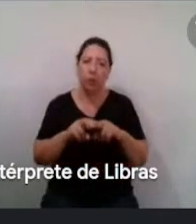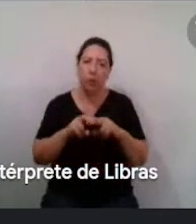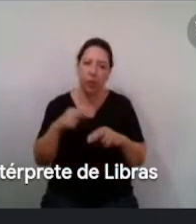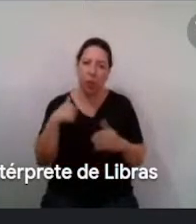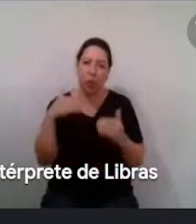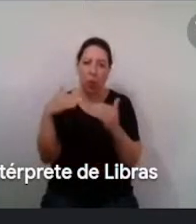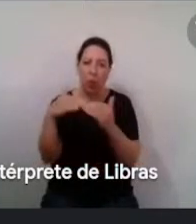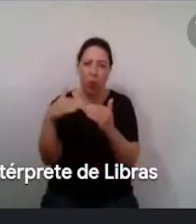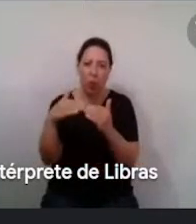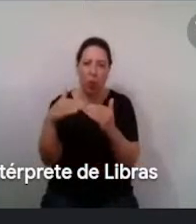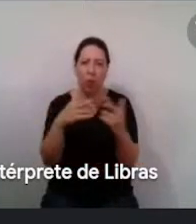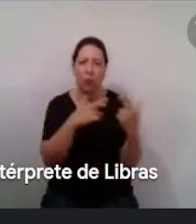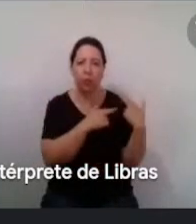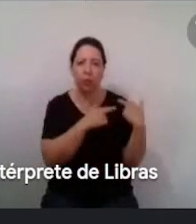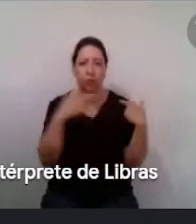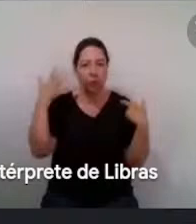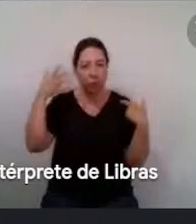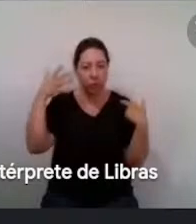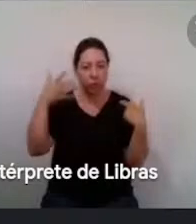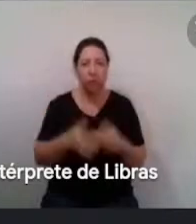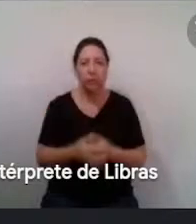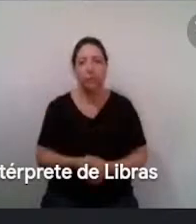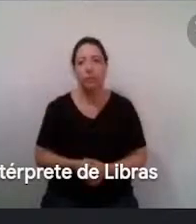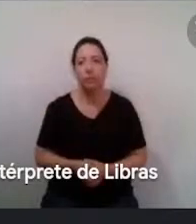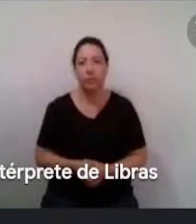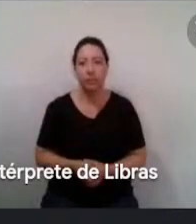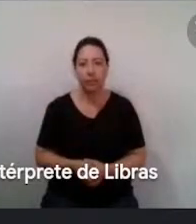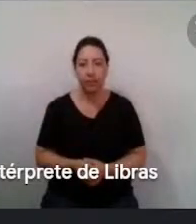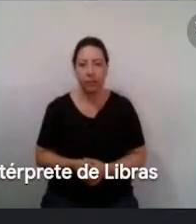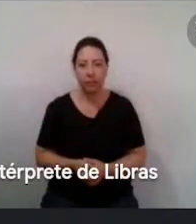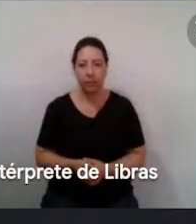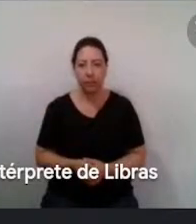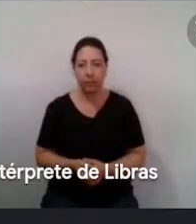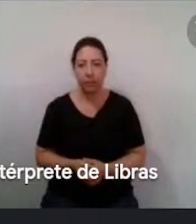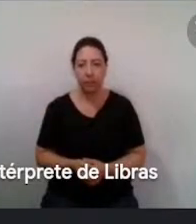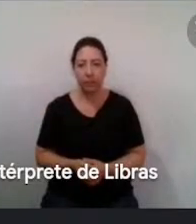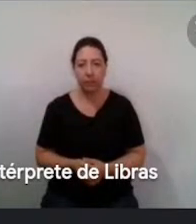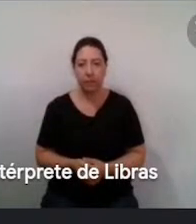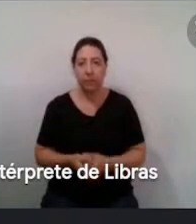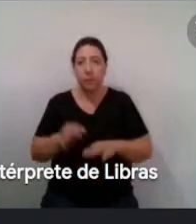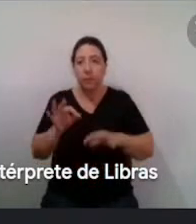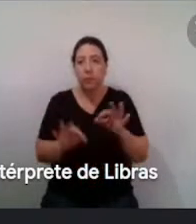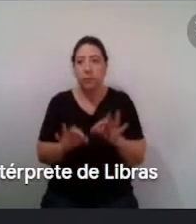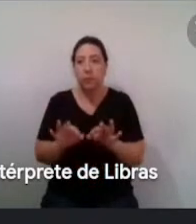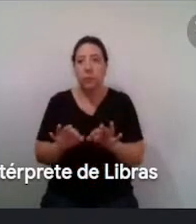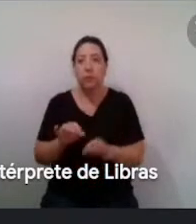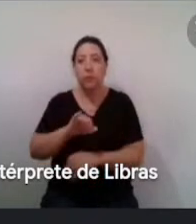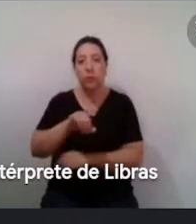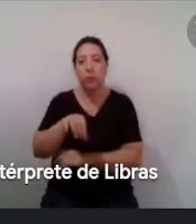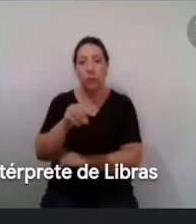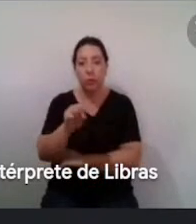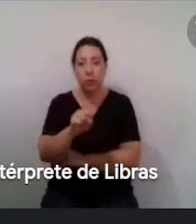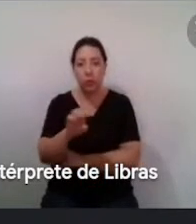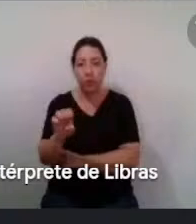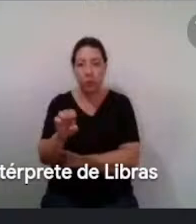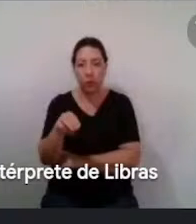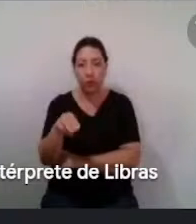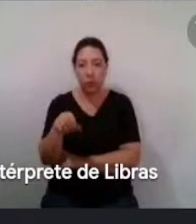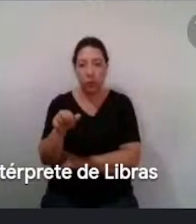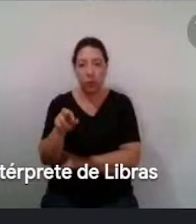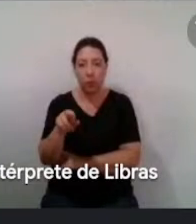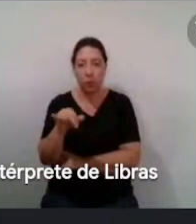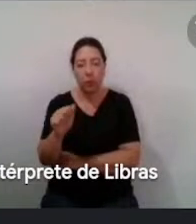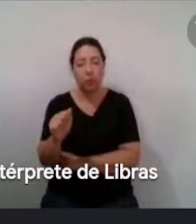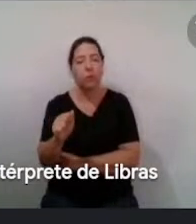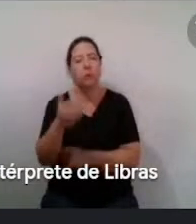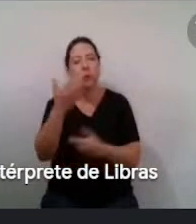relator. Ana Paula, juiz José Maria Lima. Obrigado, senhor presidente.